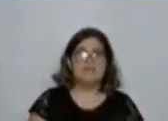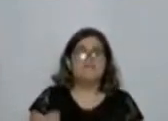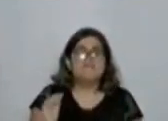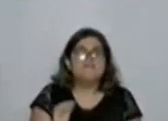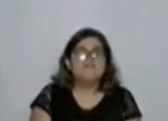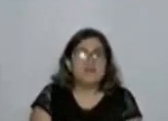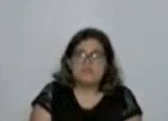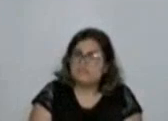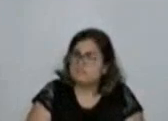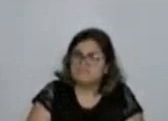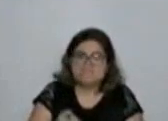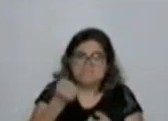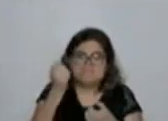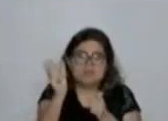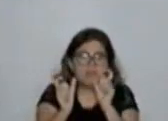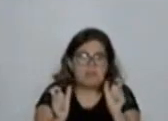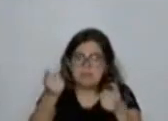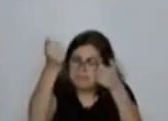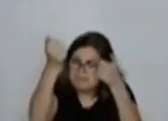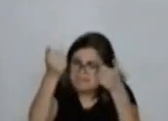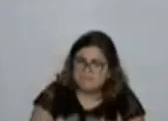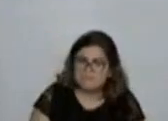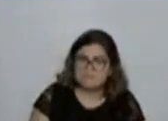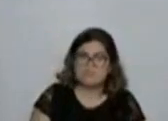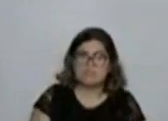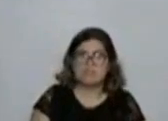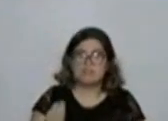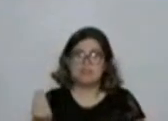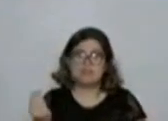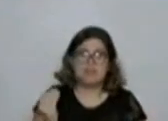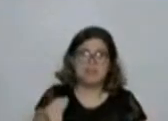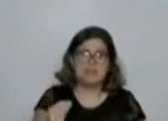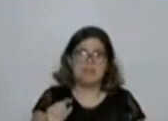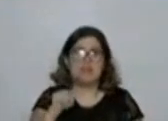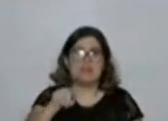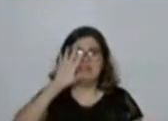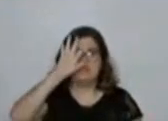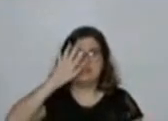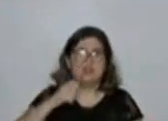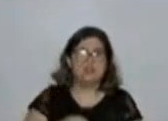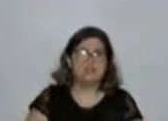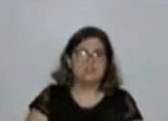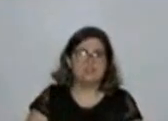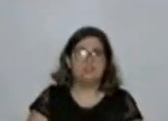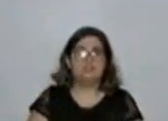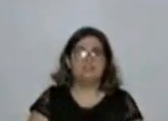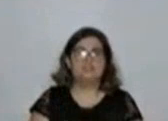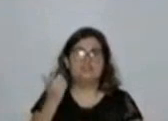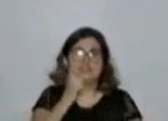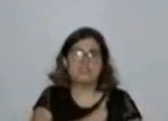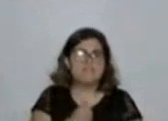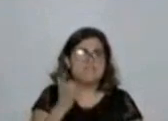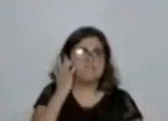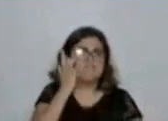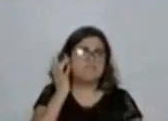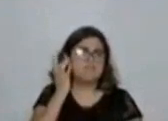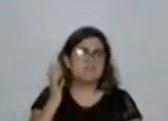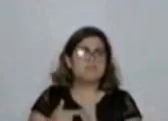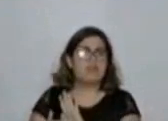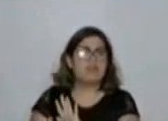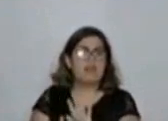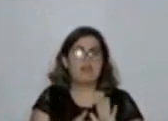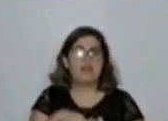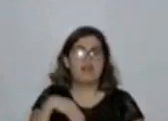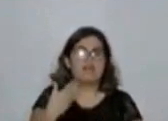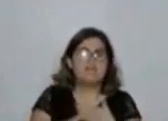adjetivos para qualificar a atitude deliberada de facilitar a exposição do processo